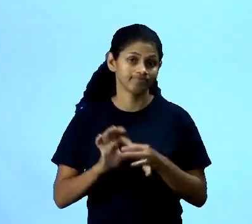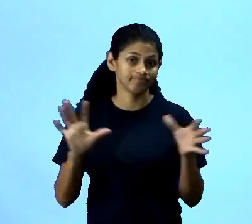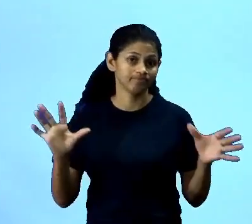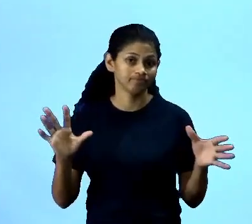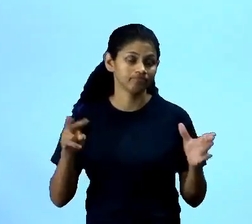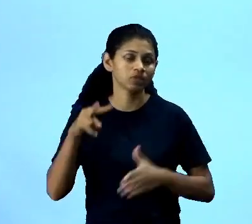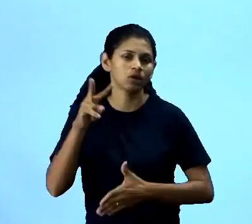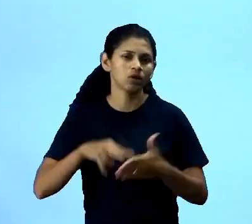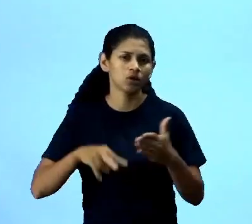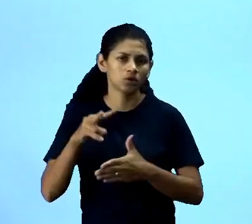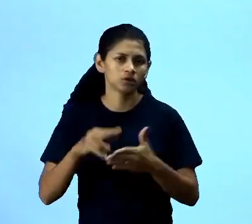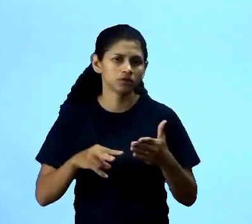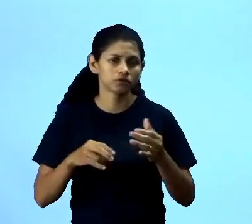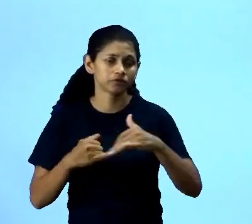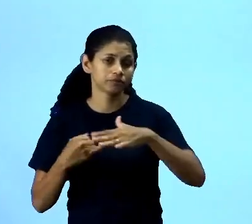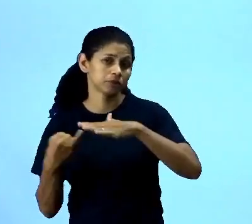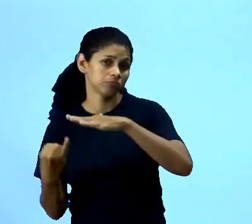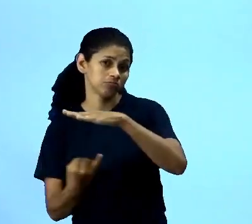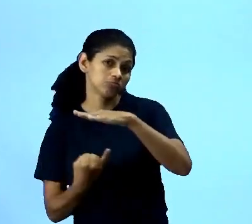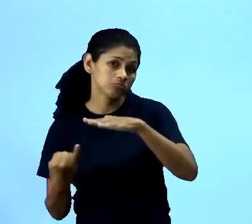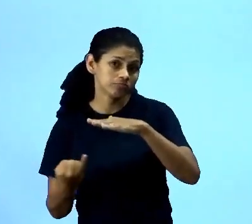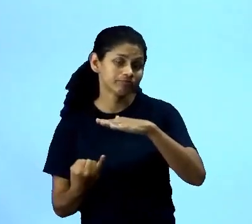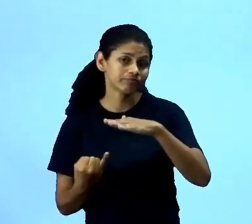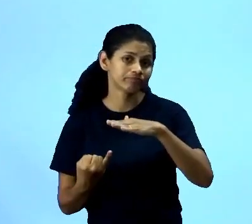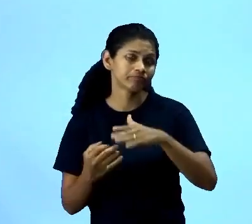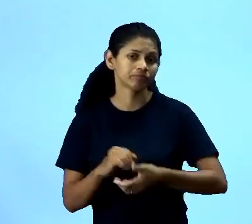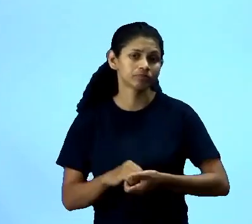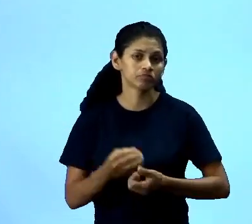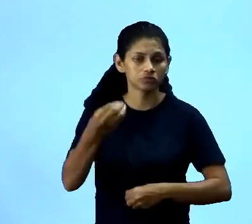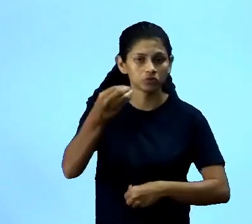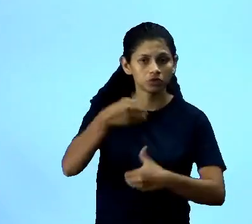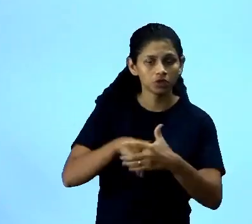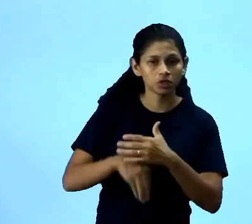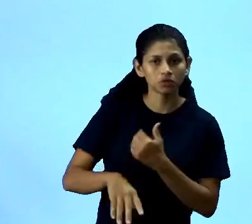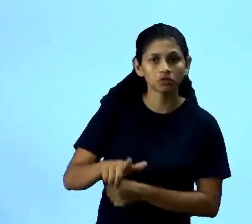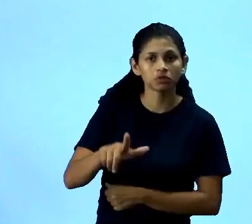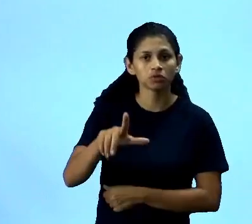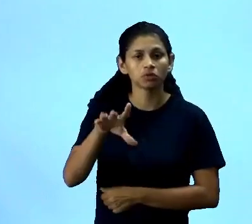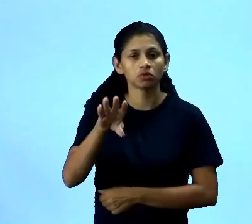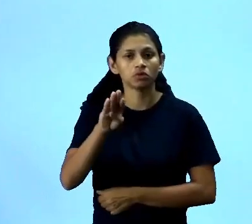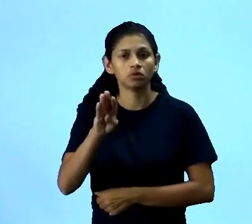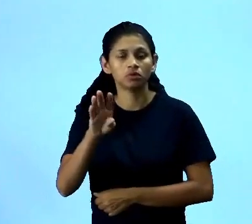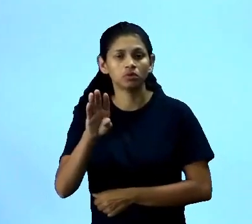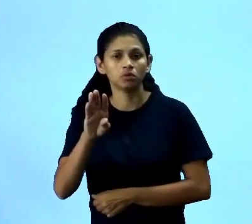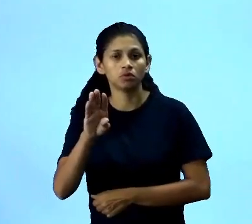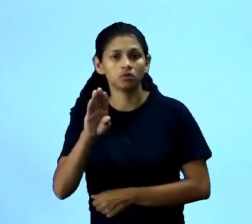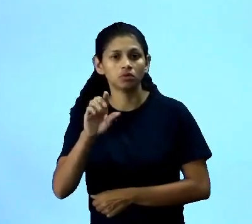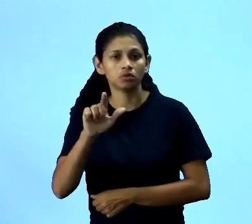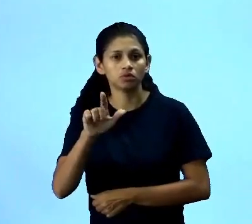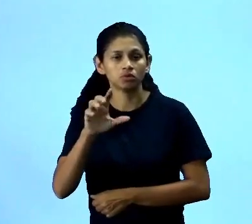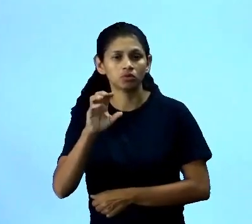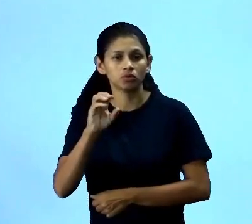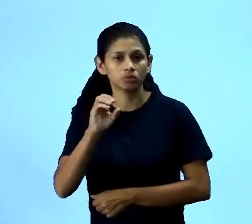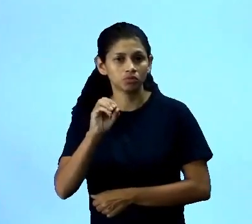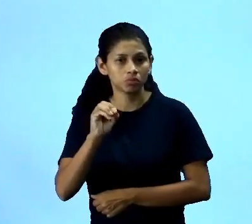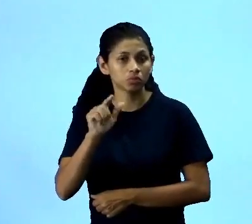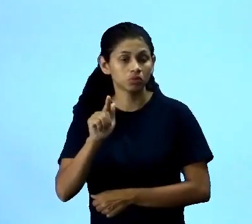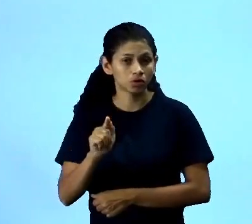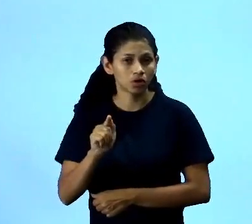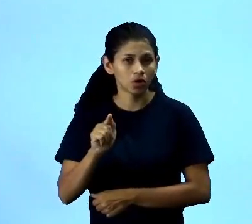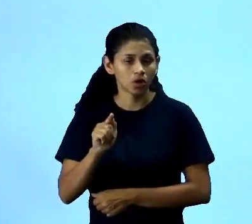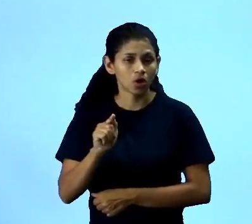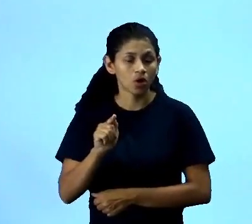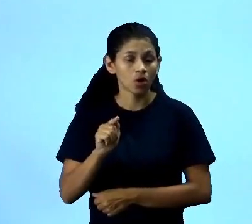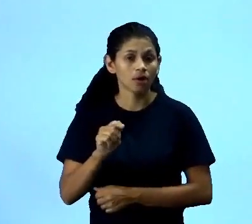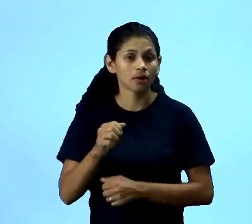leitores eles escrevem mais formal, por exemplo, dentro dos blogs, que pode variar ali entre o formal e o informal, porque depende de quem está